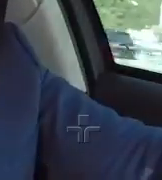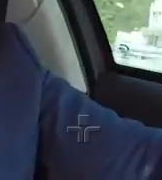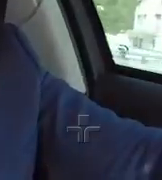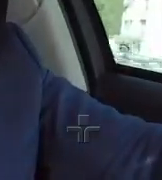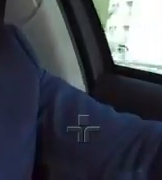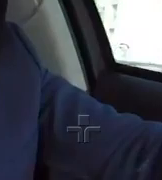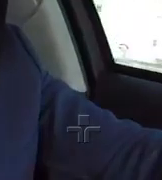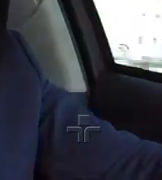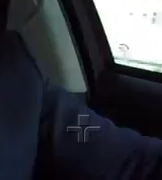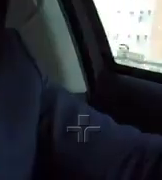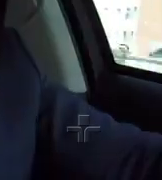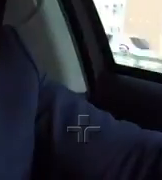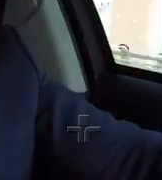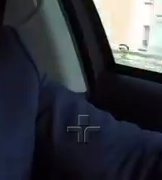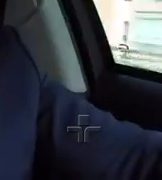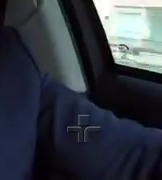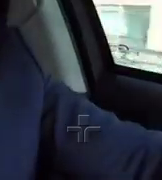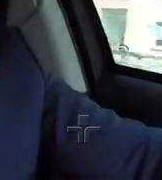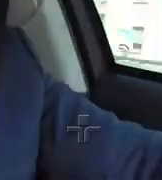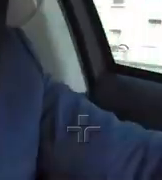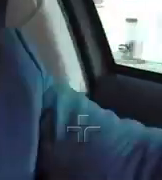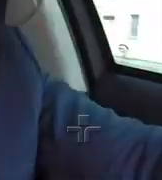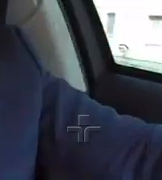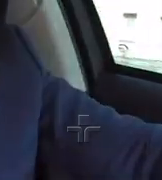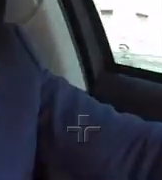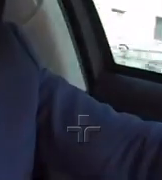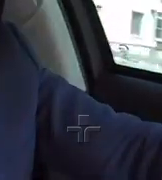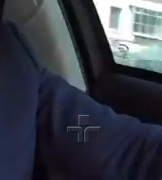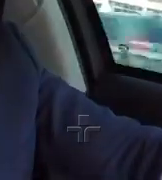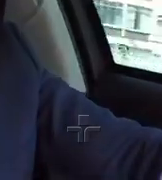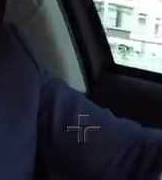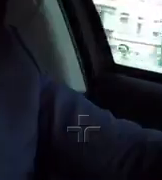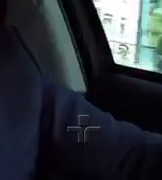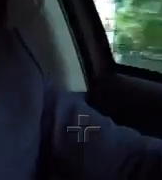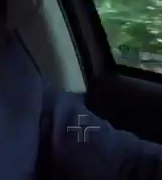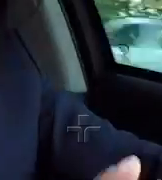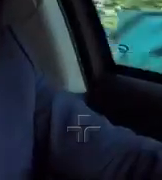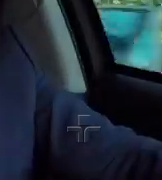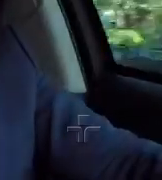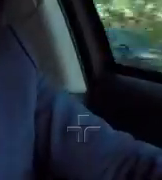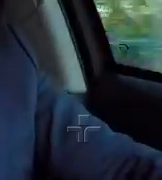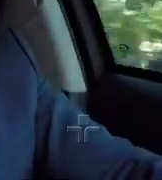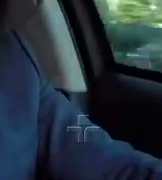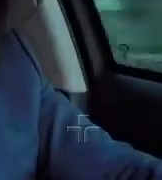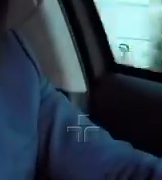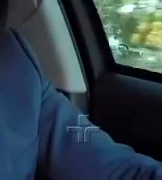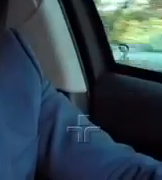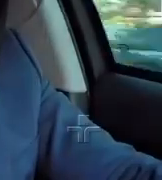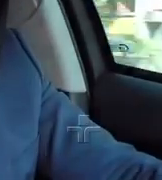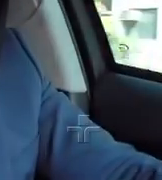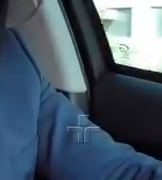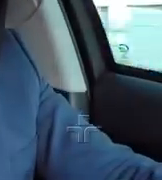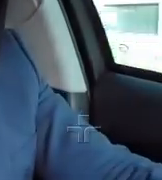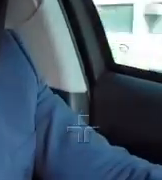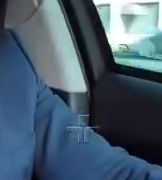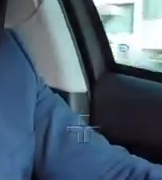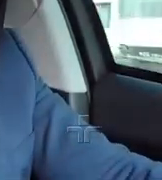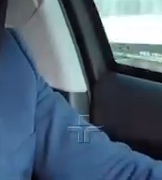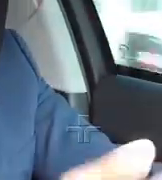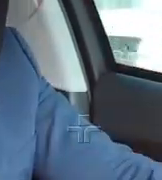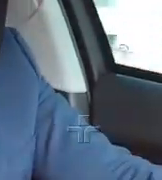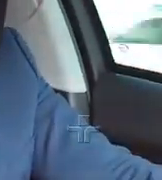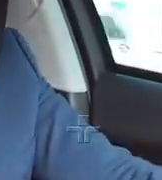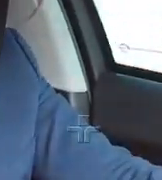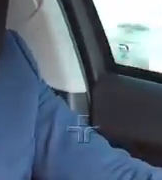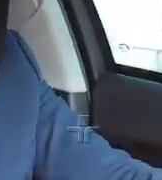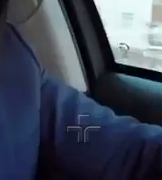Quer assistir mais? Então acesse o canal TV Cultura Digital e acompanhe o Giro. Toda semana, um papo novo com